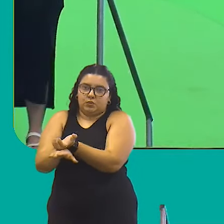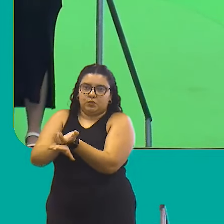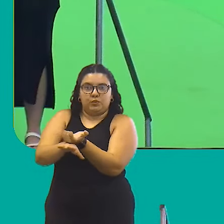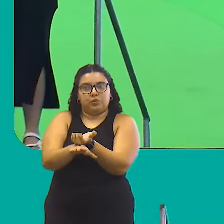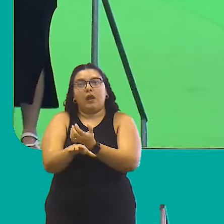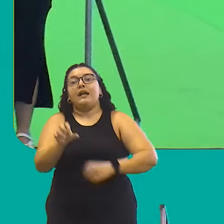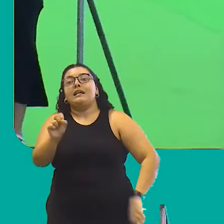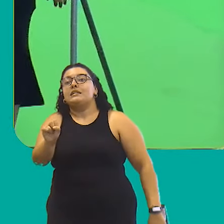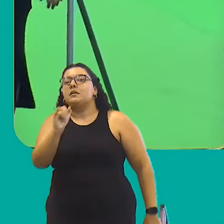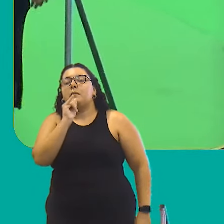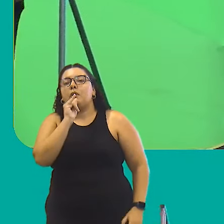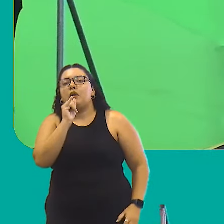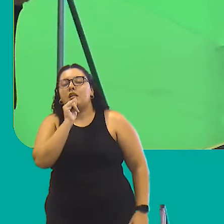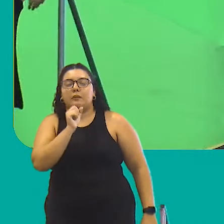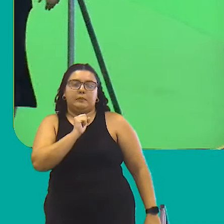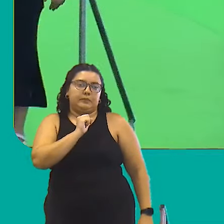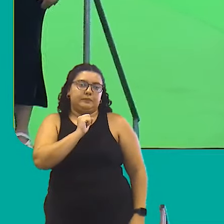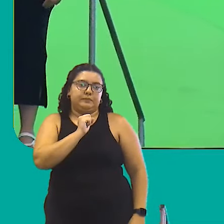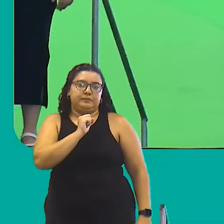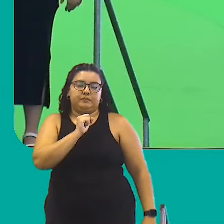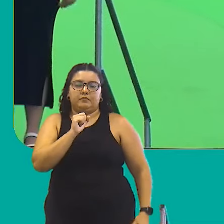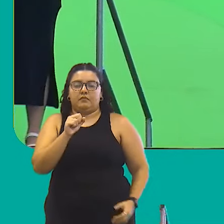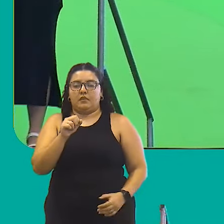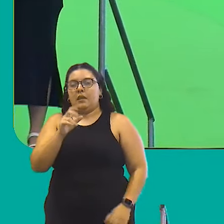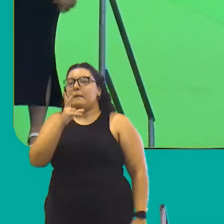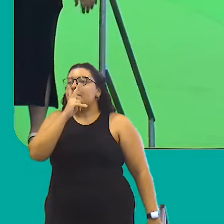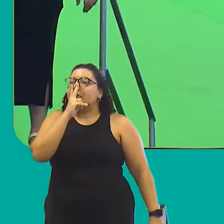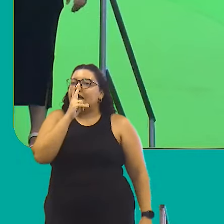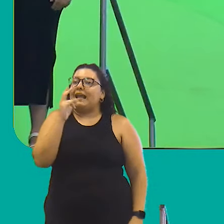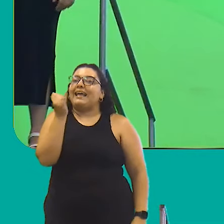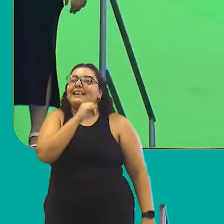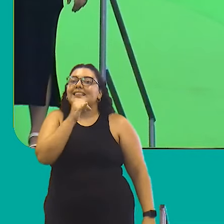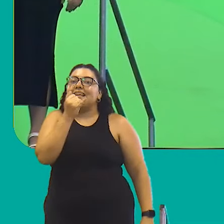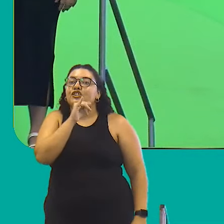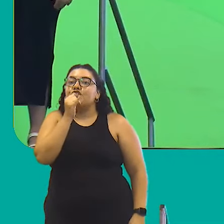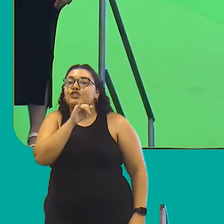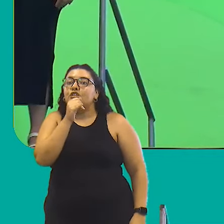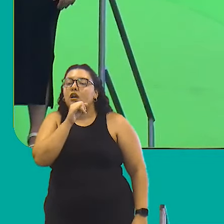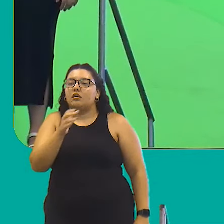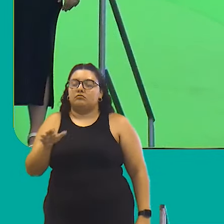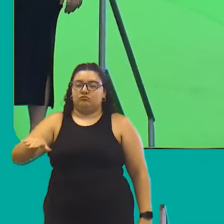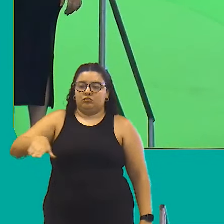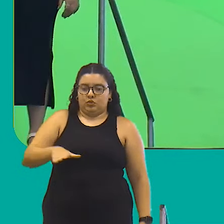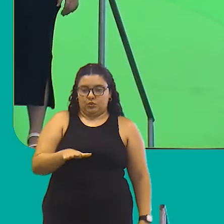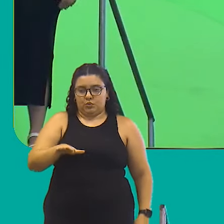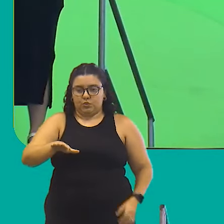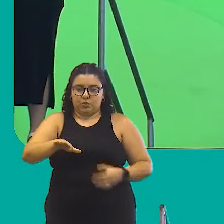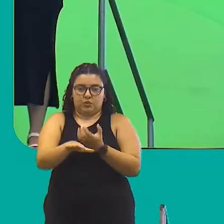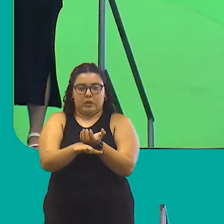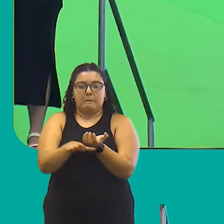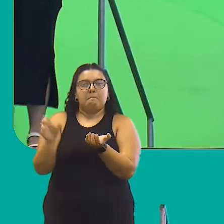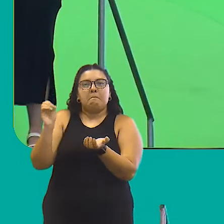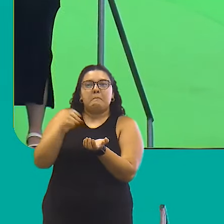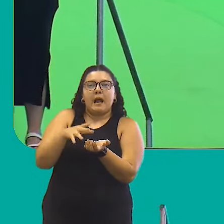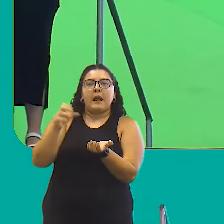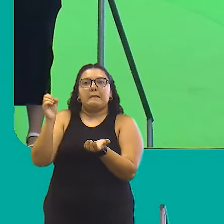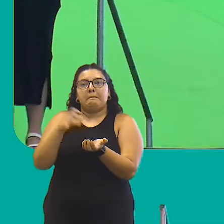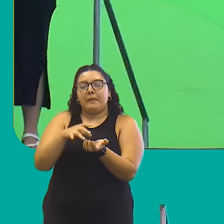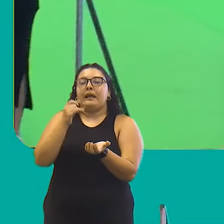Toda vez que a carga elétrica vai entrar num gerador